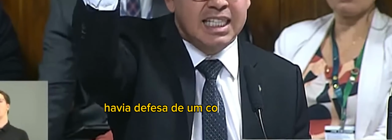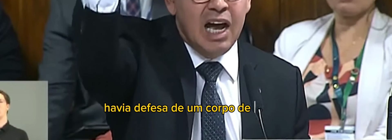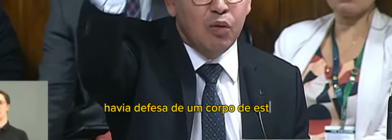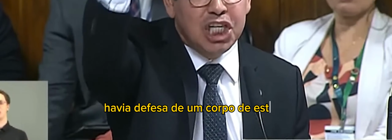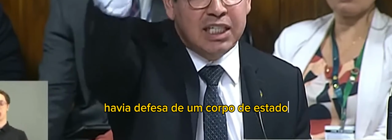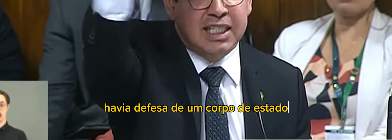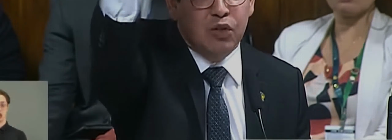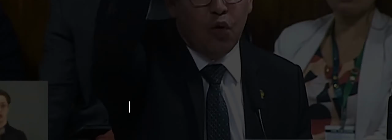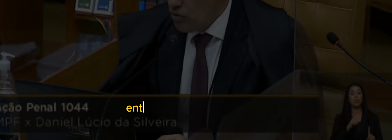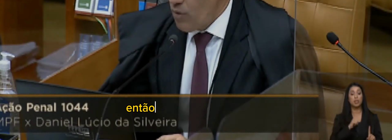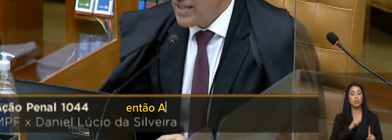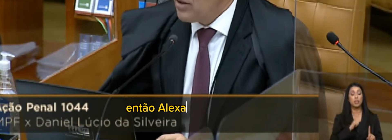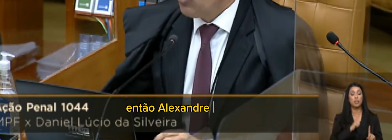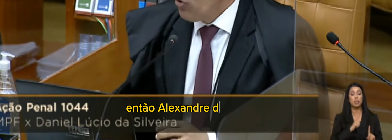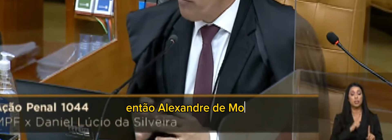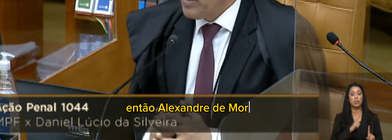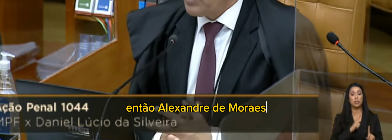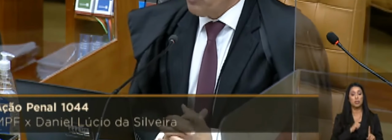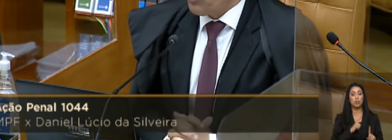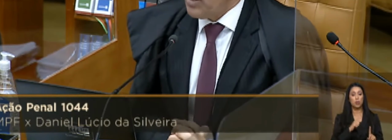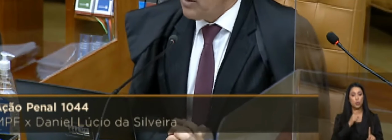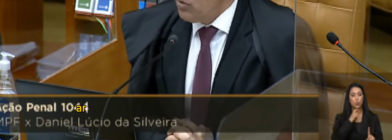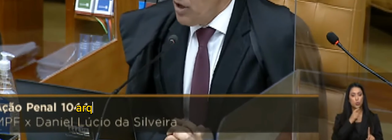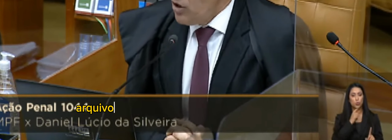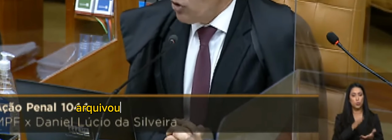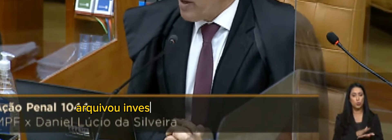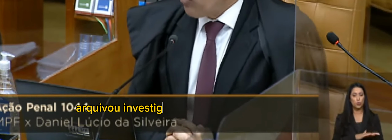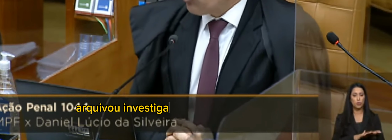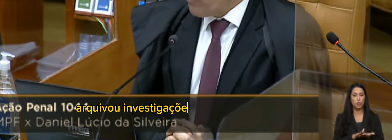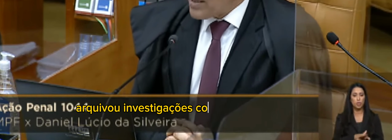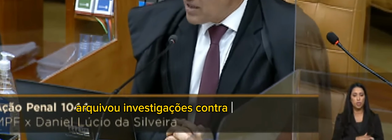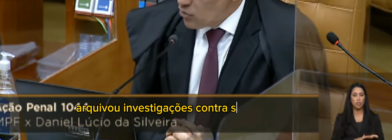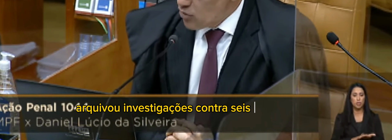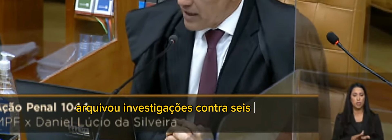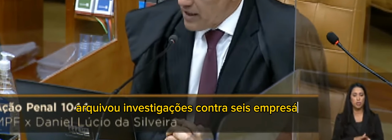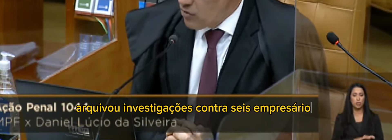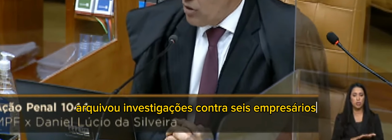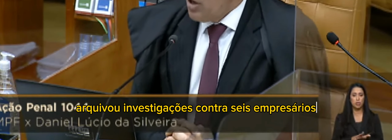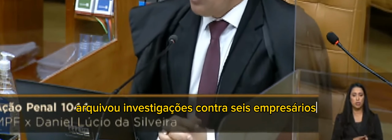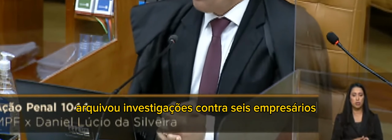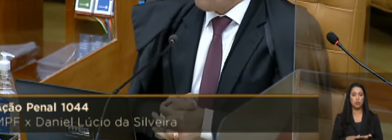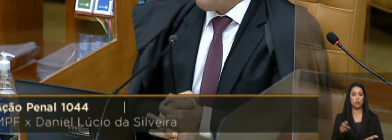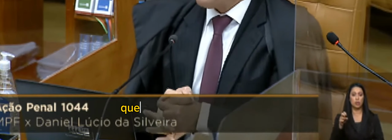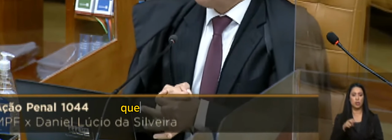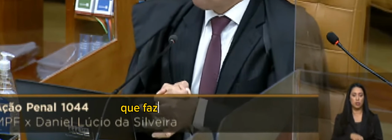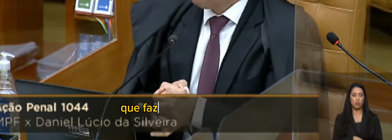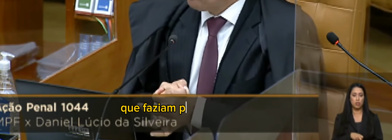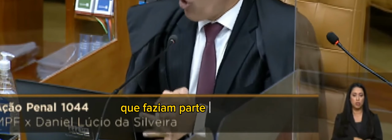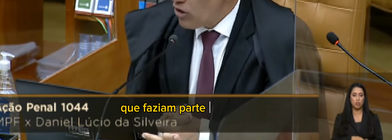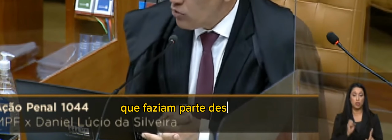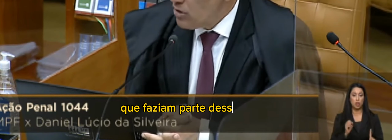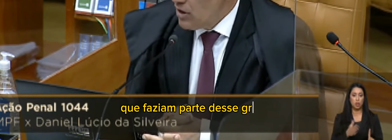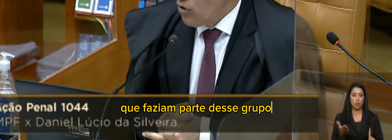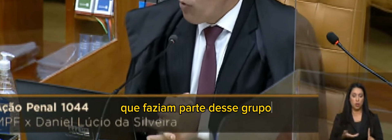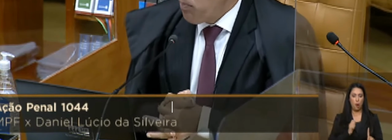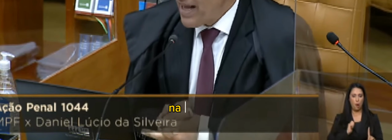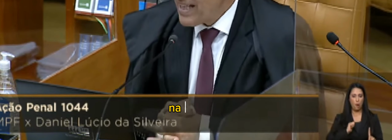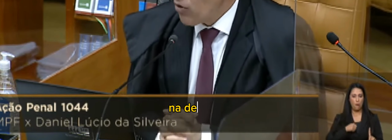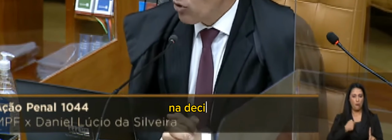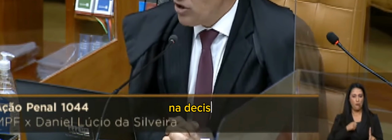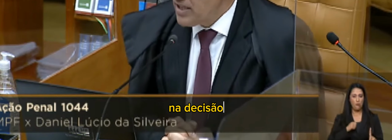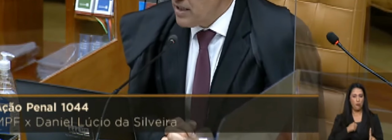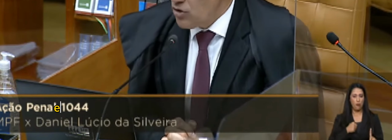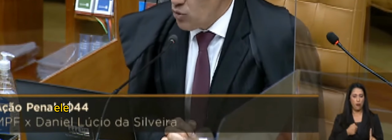um golpe de Estado. Então, Alexandre de Moraes arquivou investigações contra 6 empresários que faziam parte desse grupo.